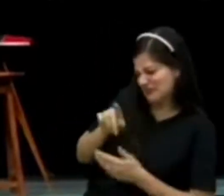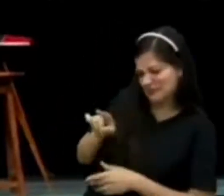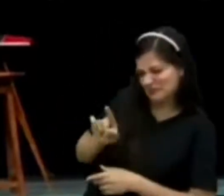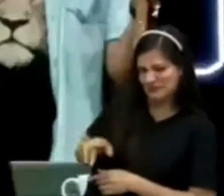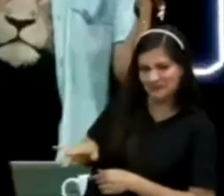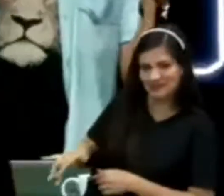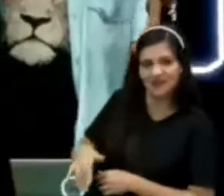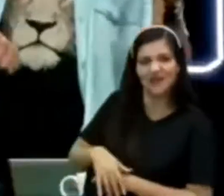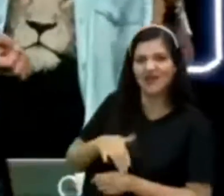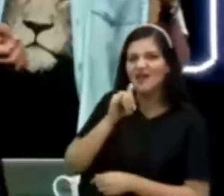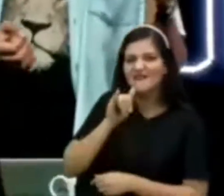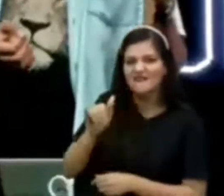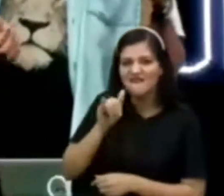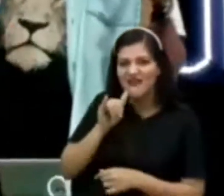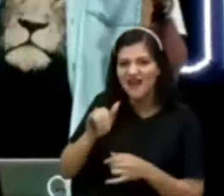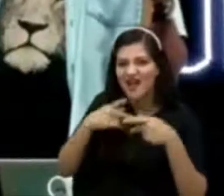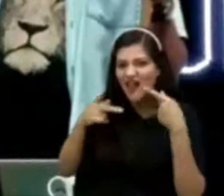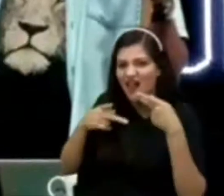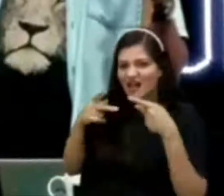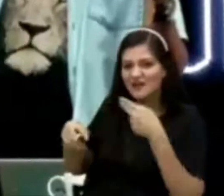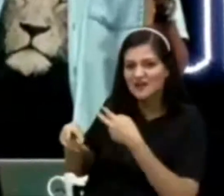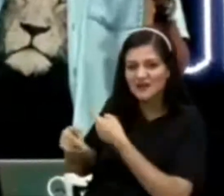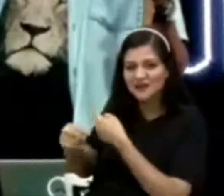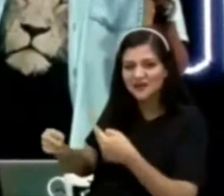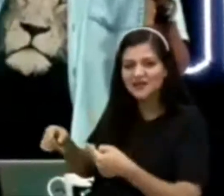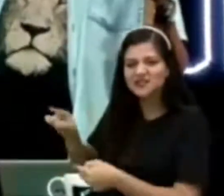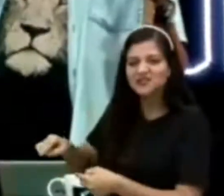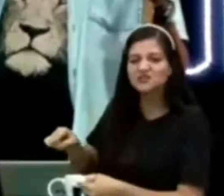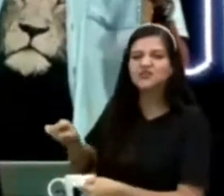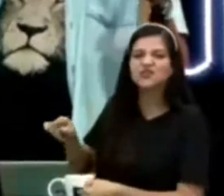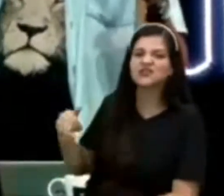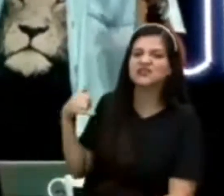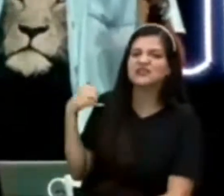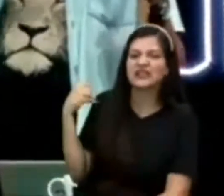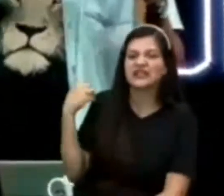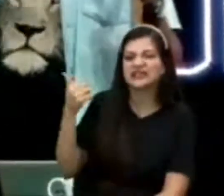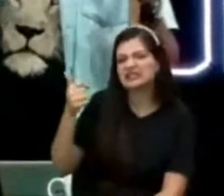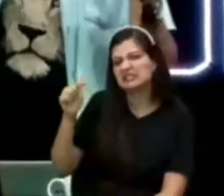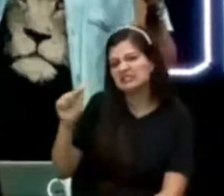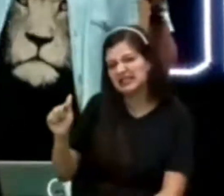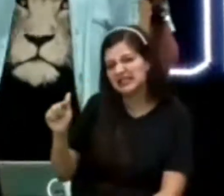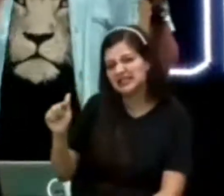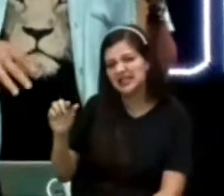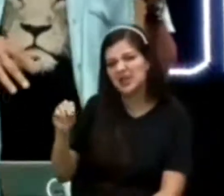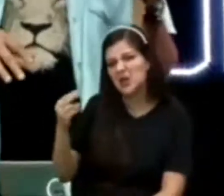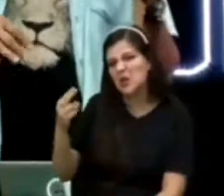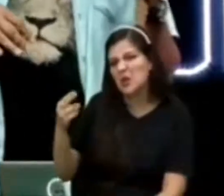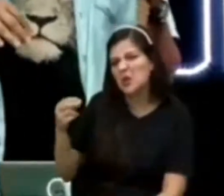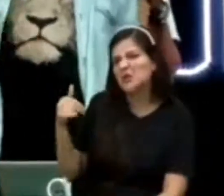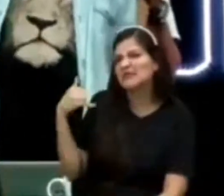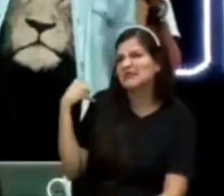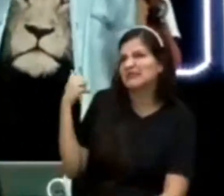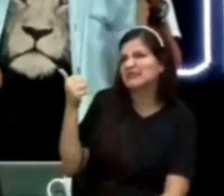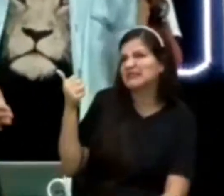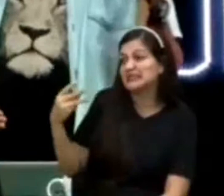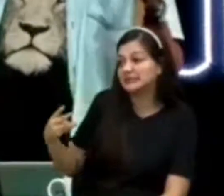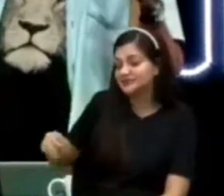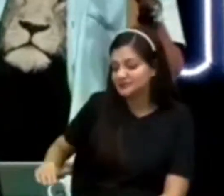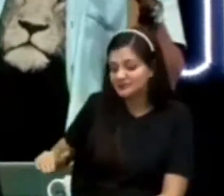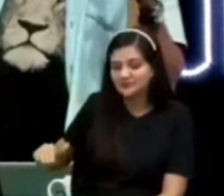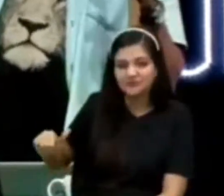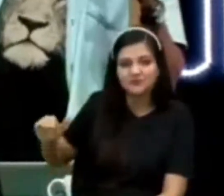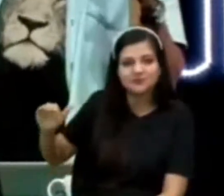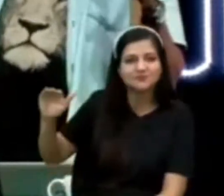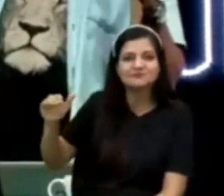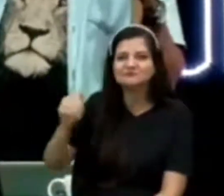Disseram coisas para ele desde quando ele tinha 17 anos, mais ou menos, ou 13 anos, mais ou menos, aí ele adolescente